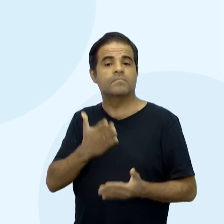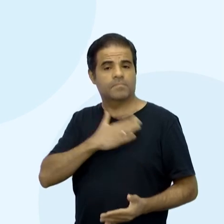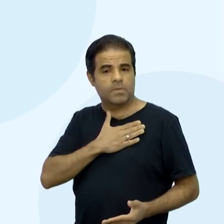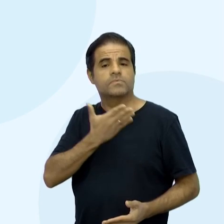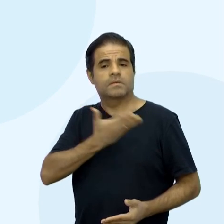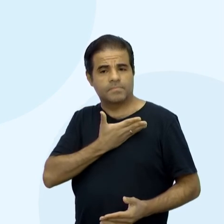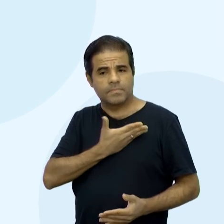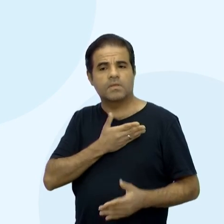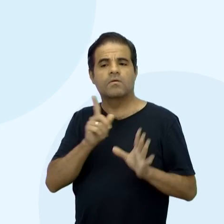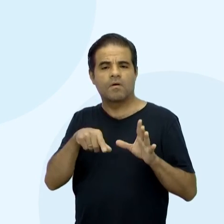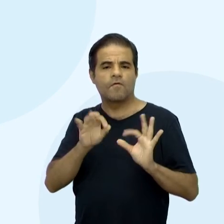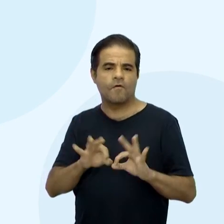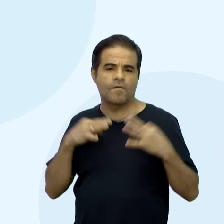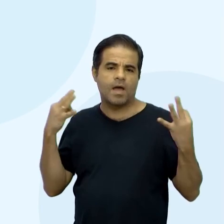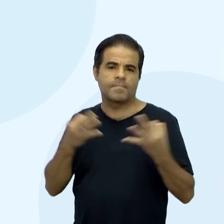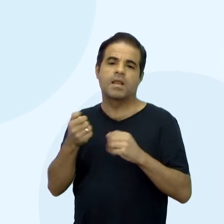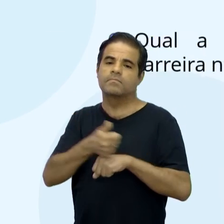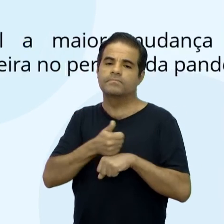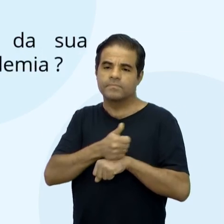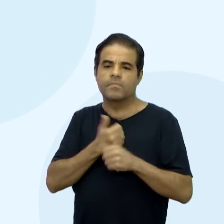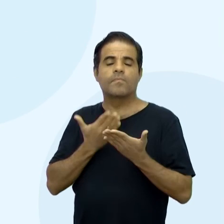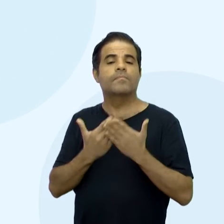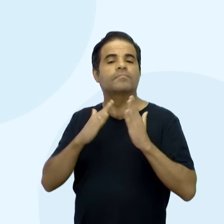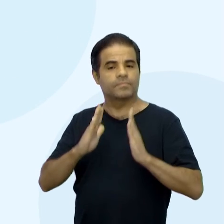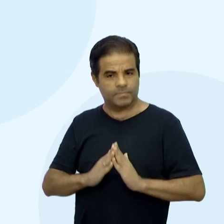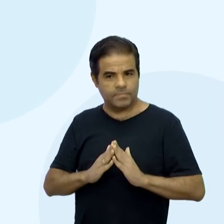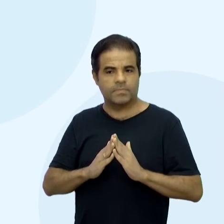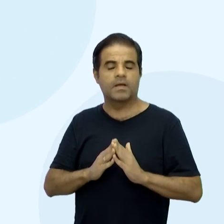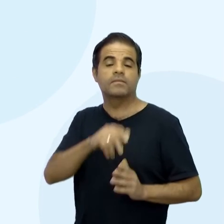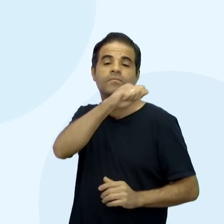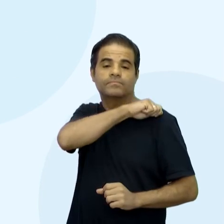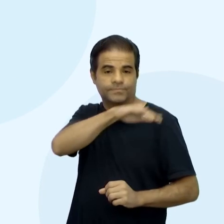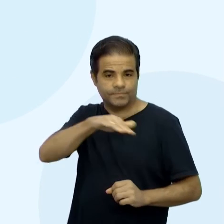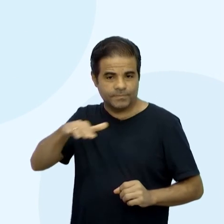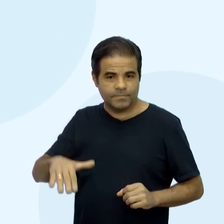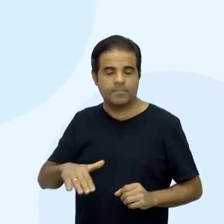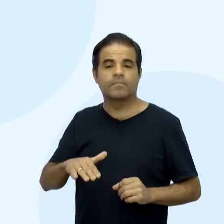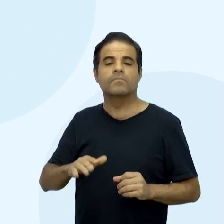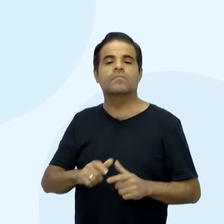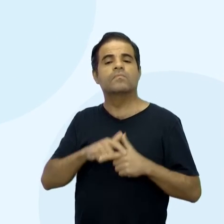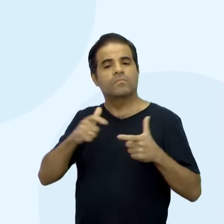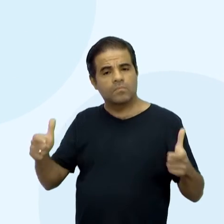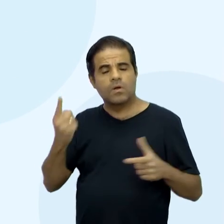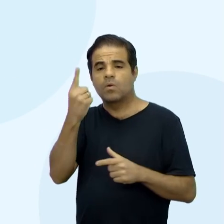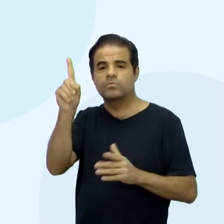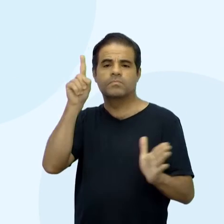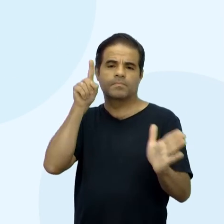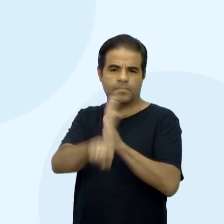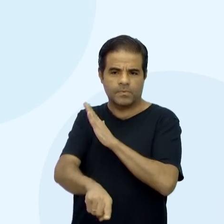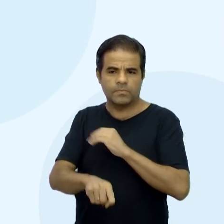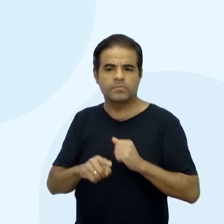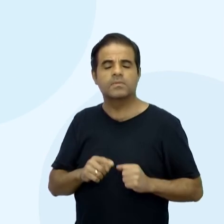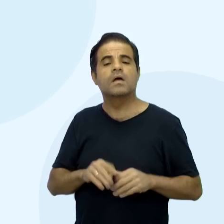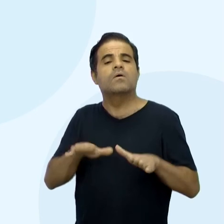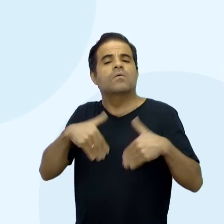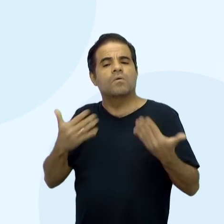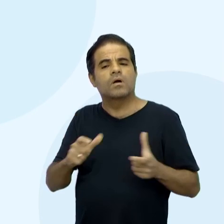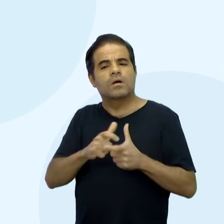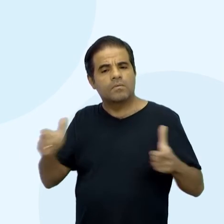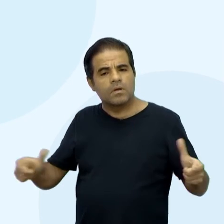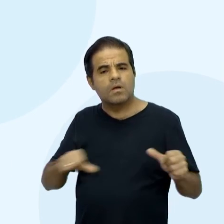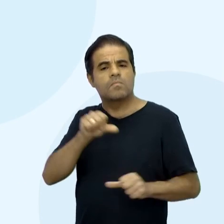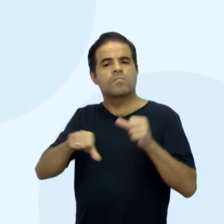amigos, familiares, profissionais da escola e alunos. Aí sim, né? A nossa última pergunta, né? Qual a